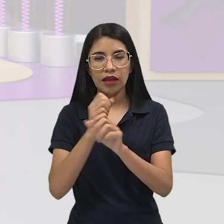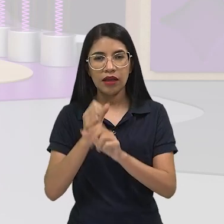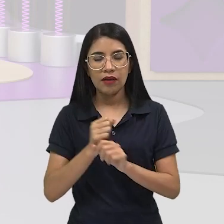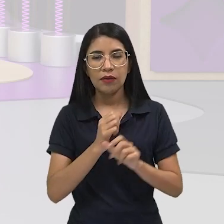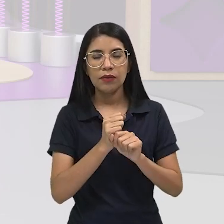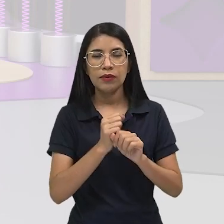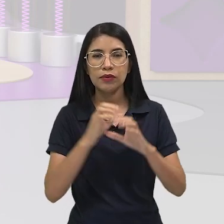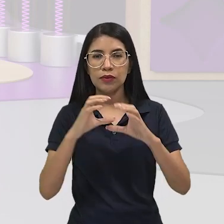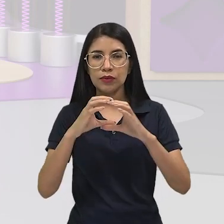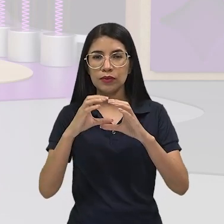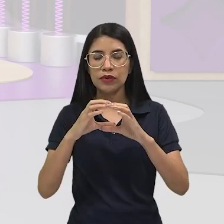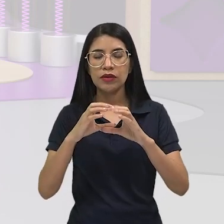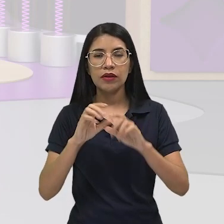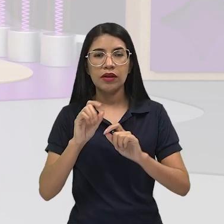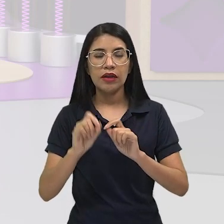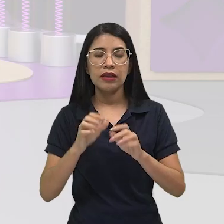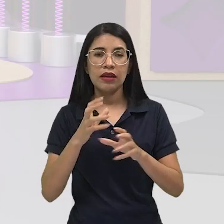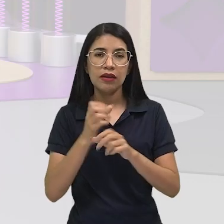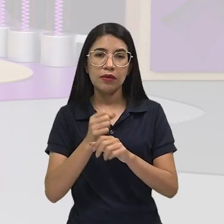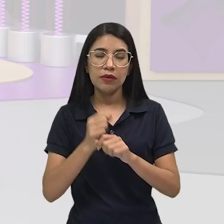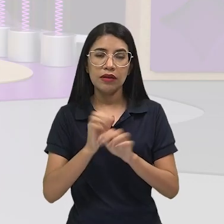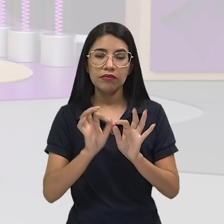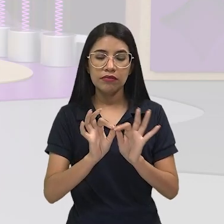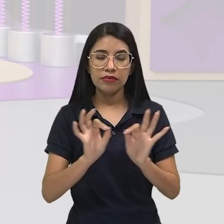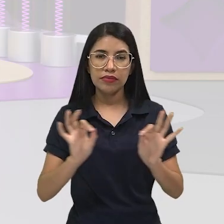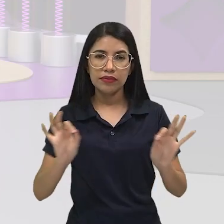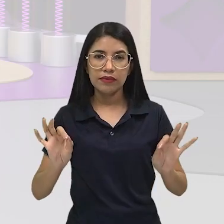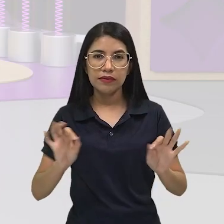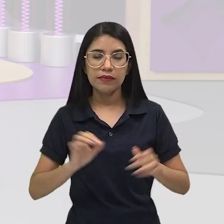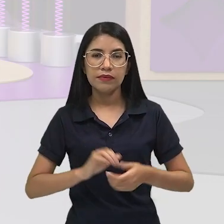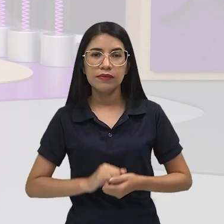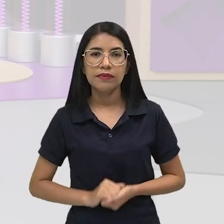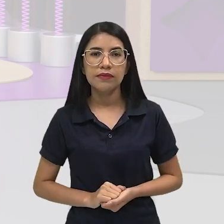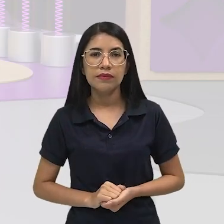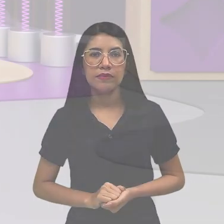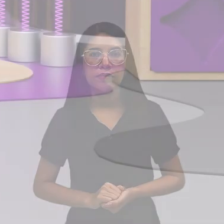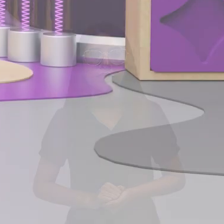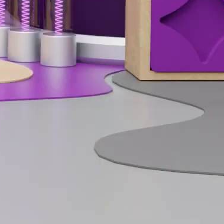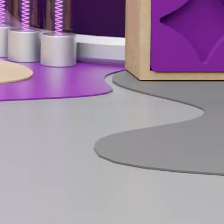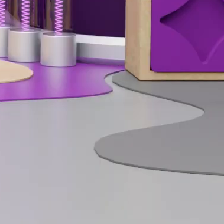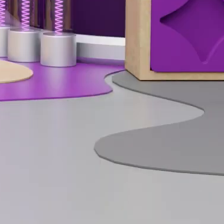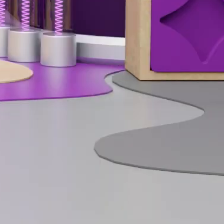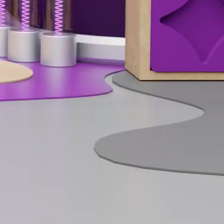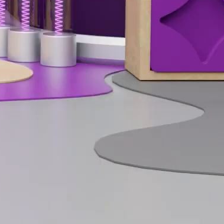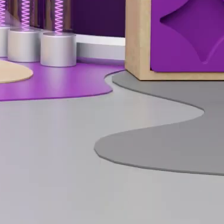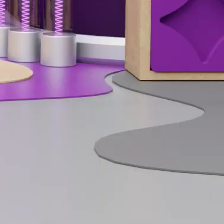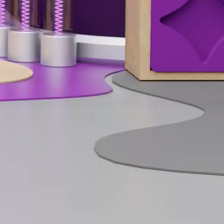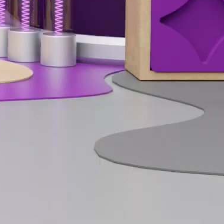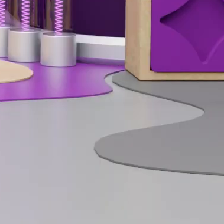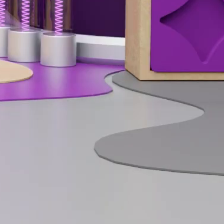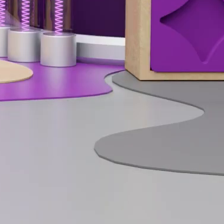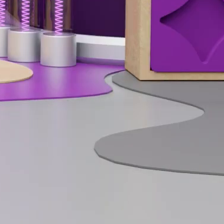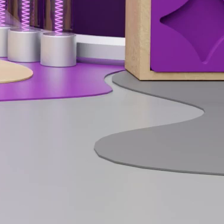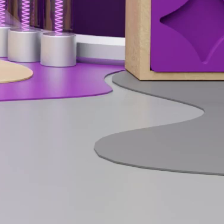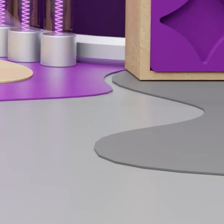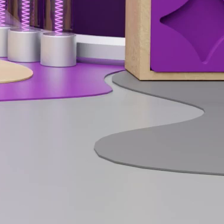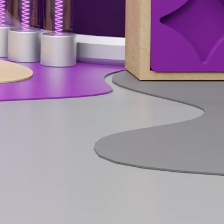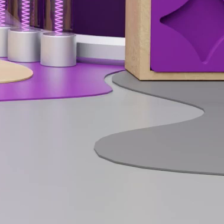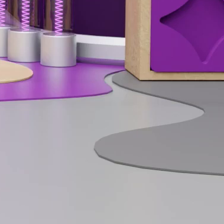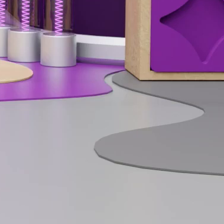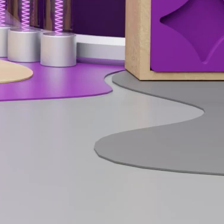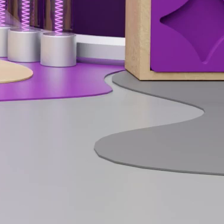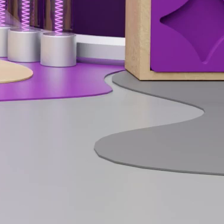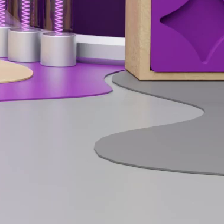do círculo, na realidade você está calculando o comprimento da circunferência. E quando for solicitado para você calcular